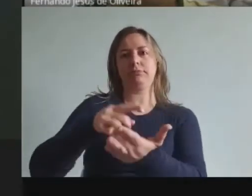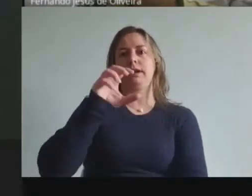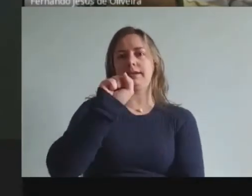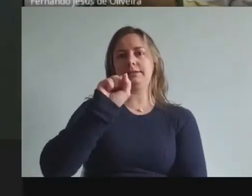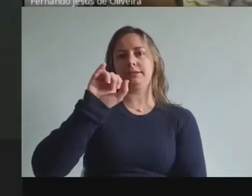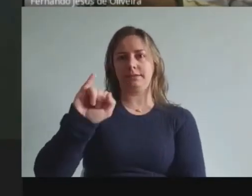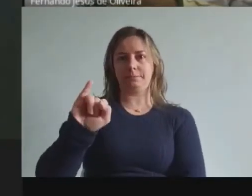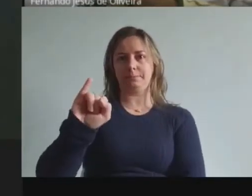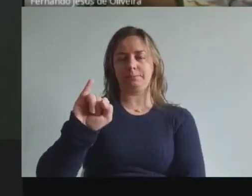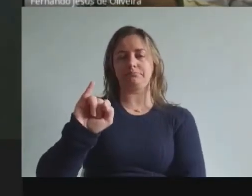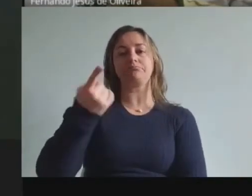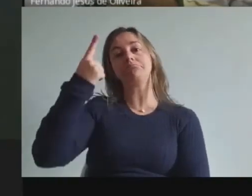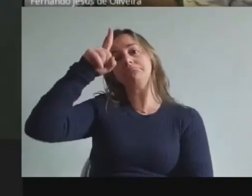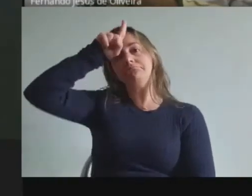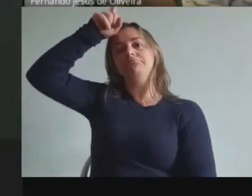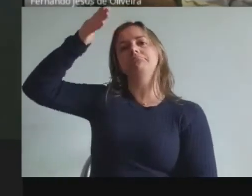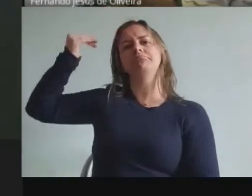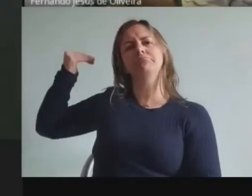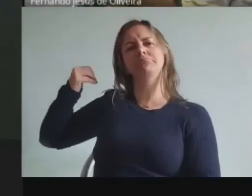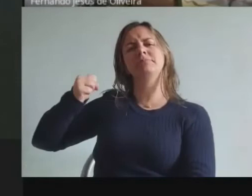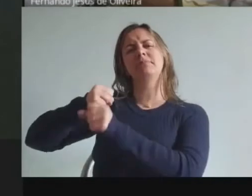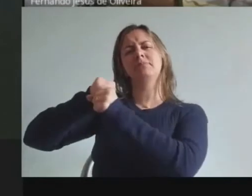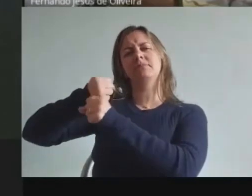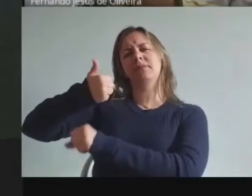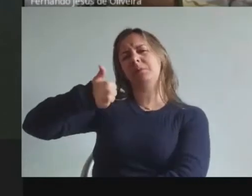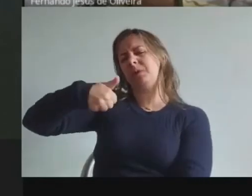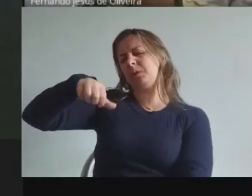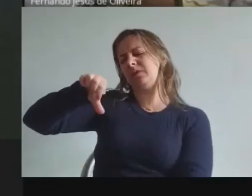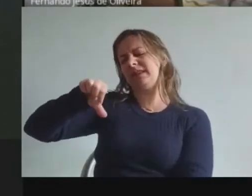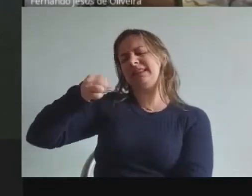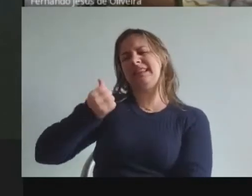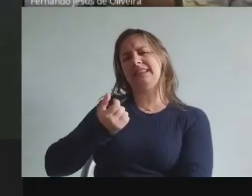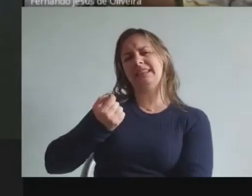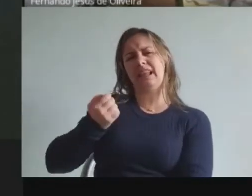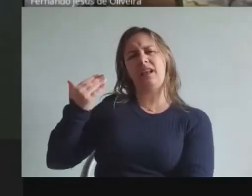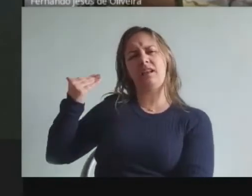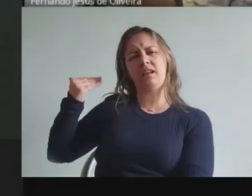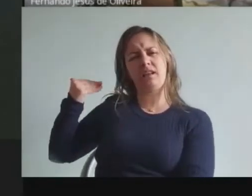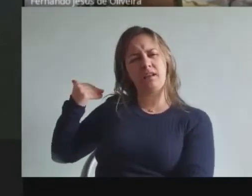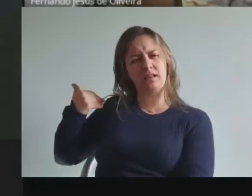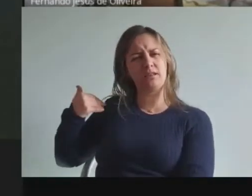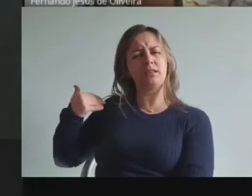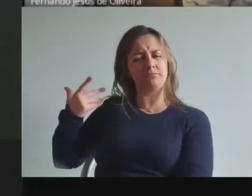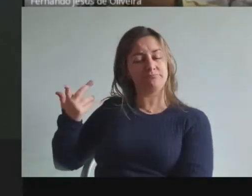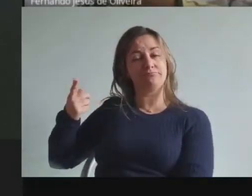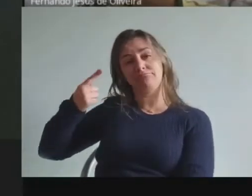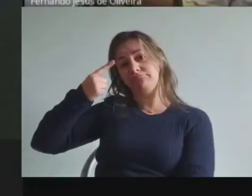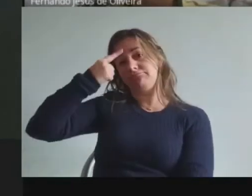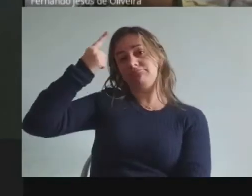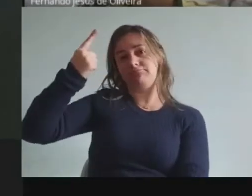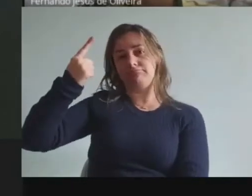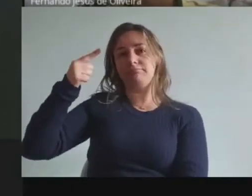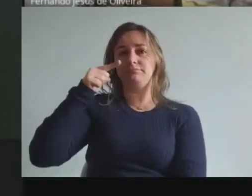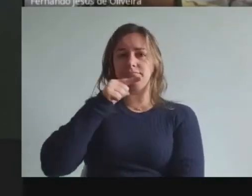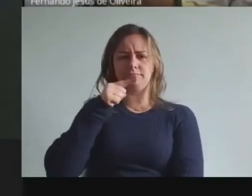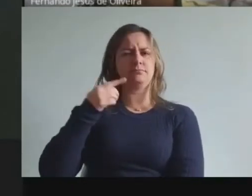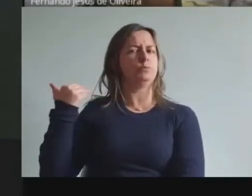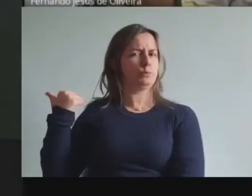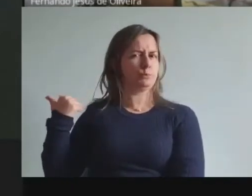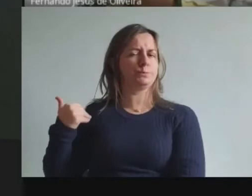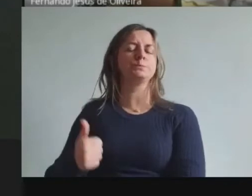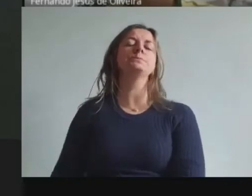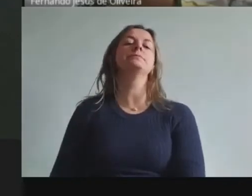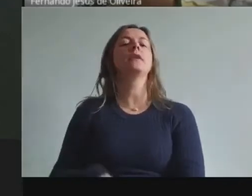Ele foi instituído na década de 1960, então já tem um tempinho já. Então, na maioria dos nossos